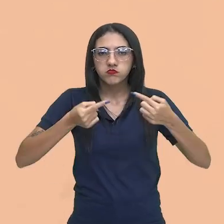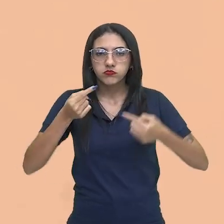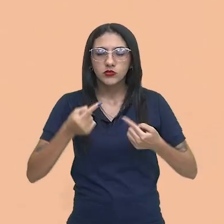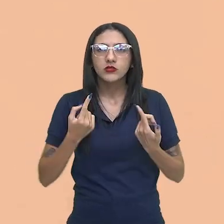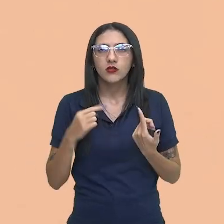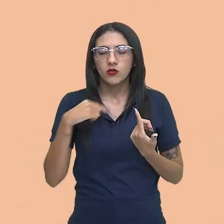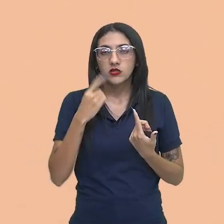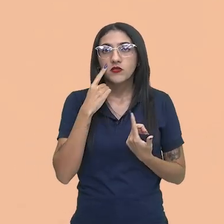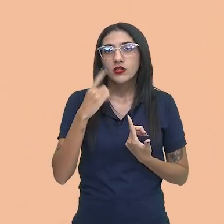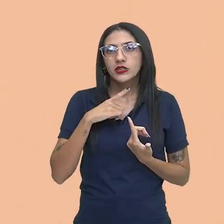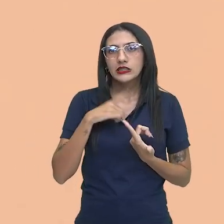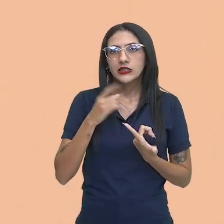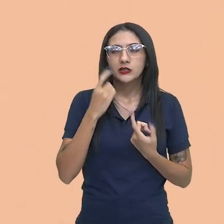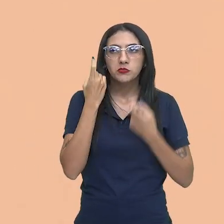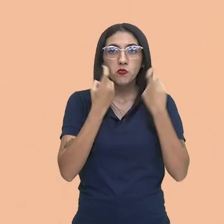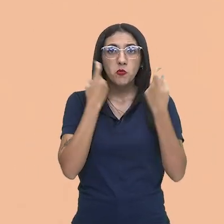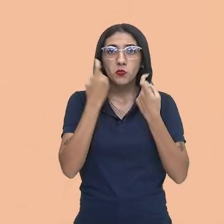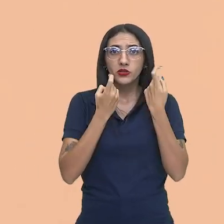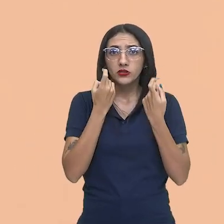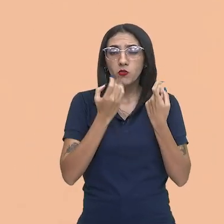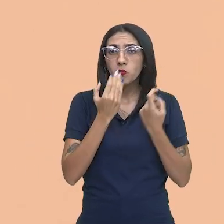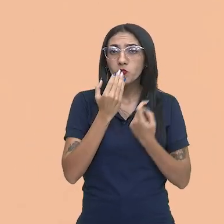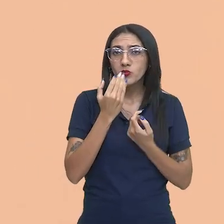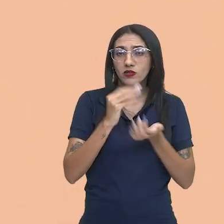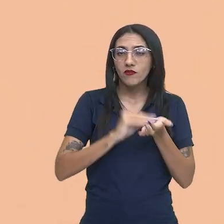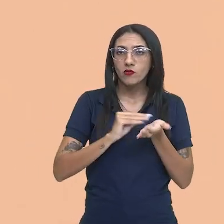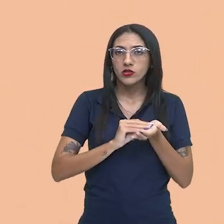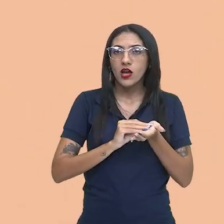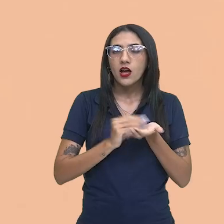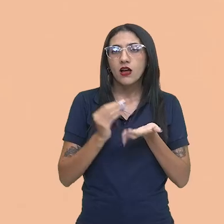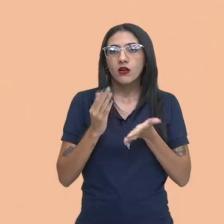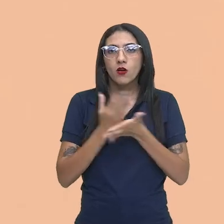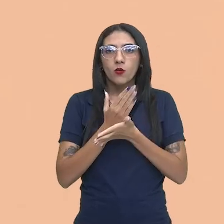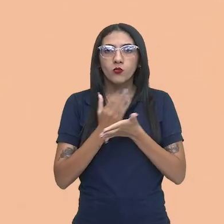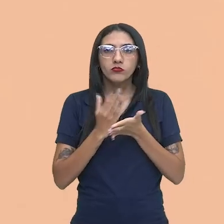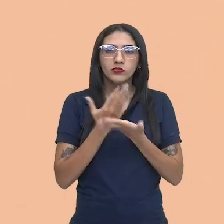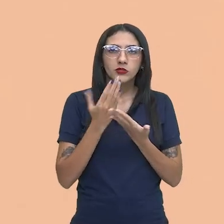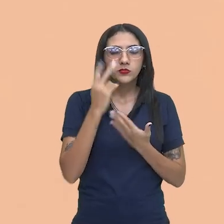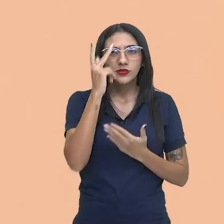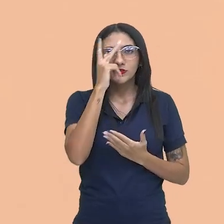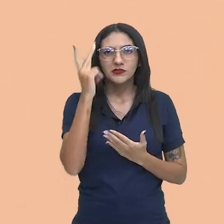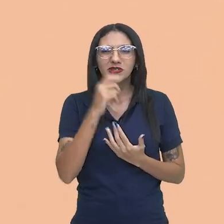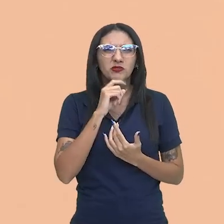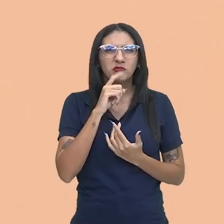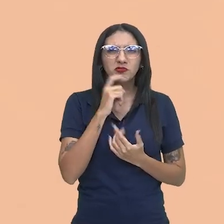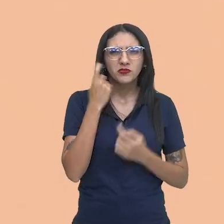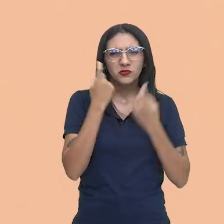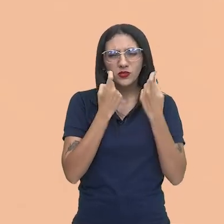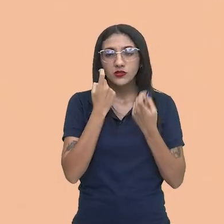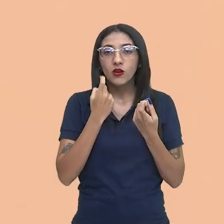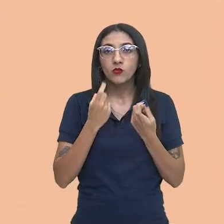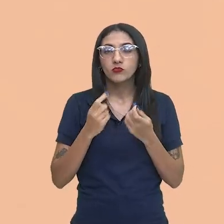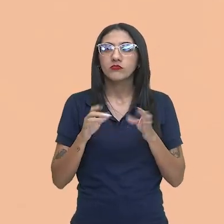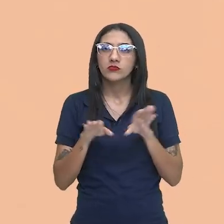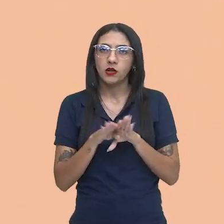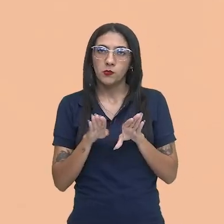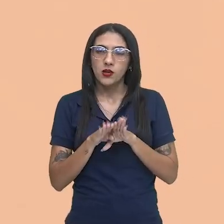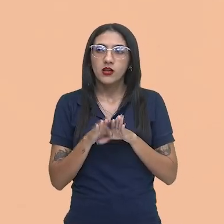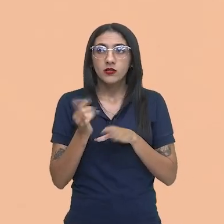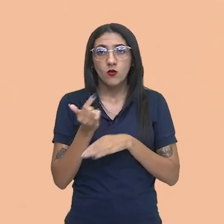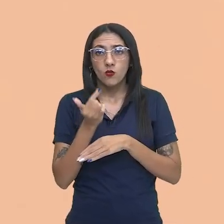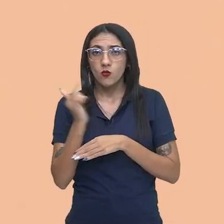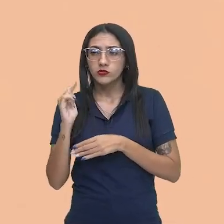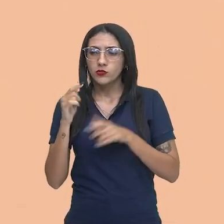insegurança alimentar, muitas pessoas que não têm acesso ali a alimentos, a ter as suas refeições diárias, a gente tem também, em